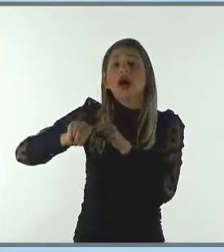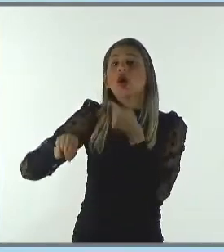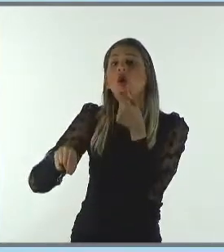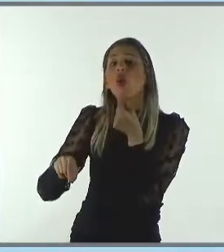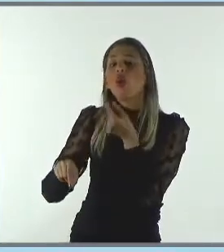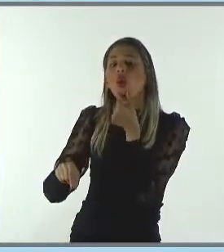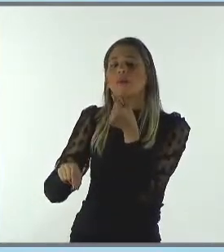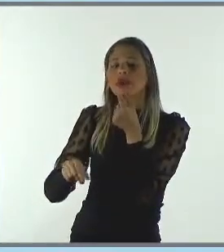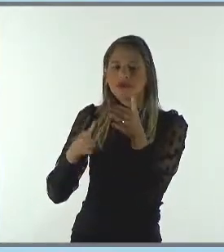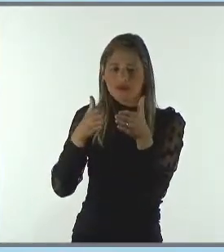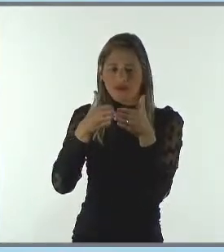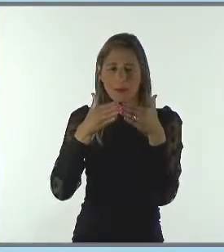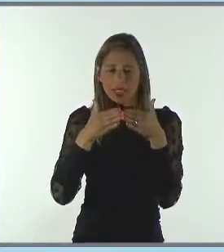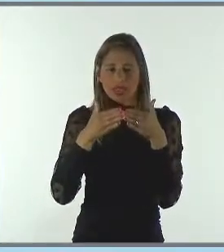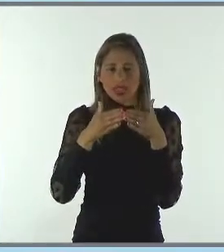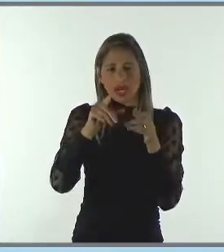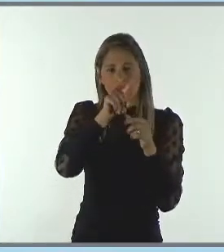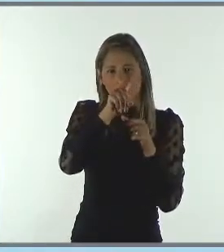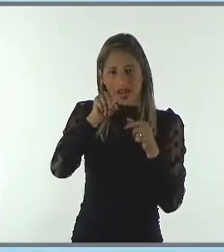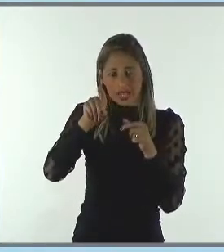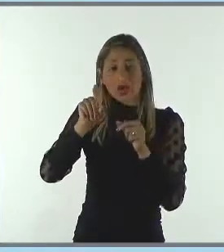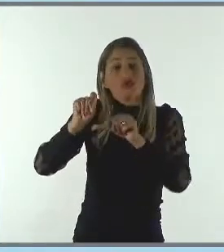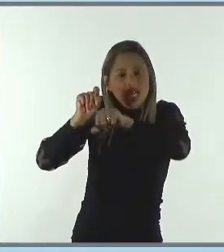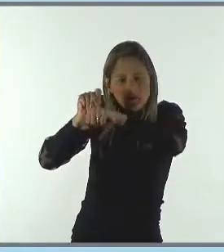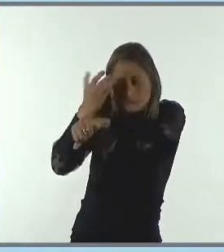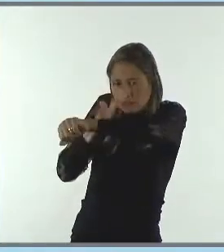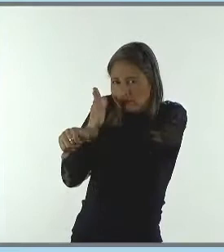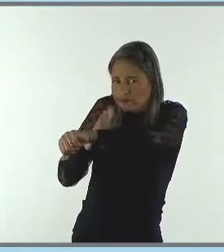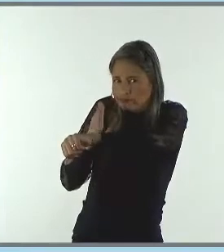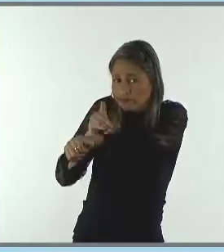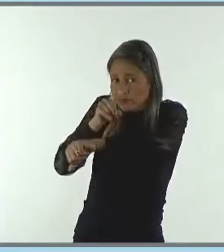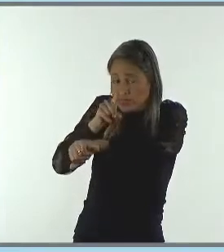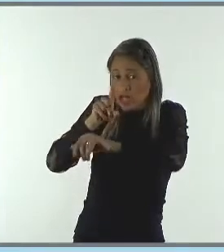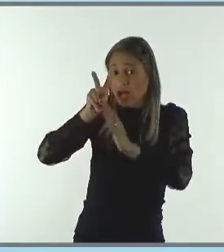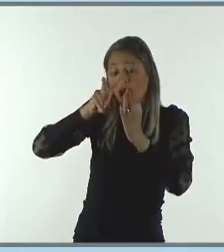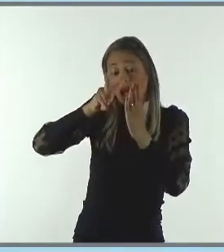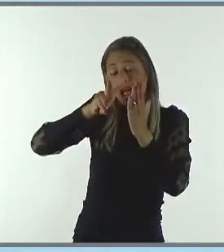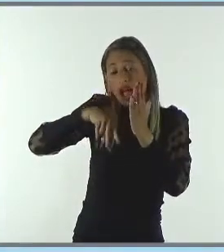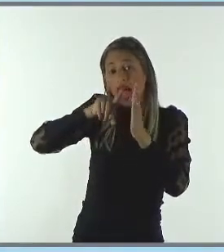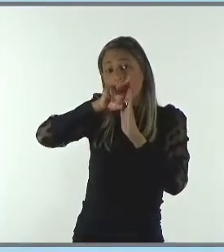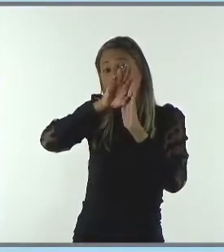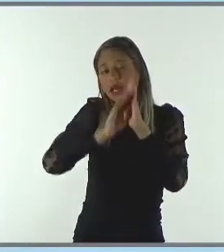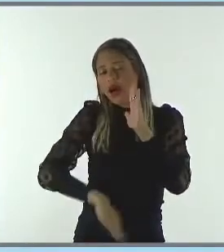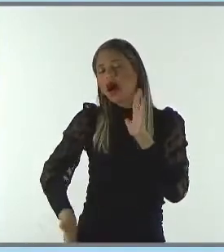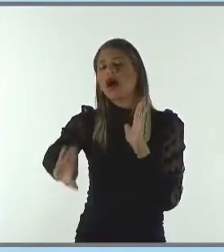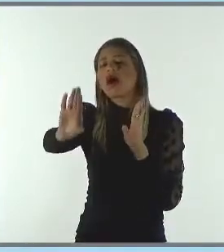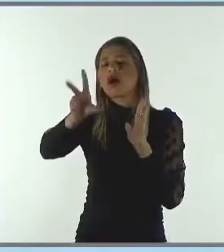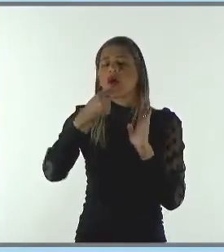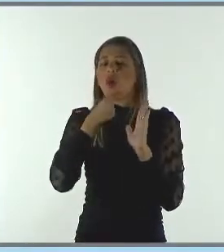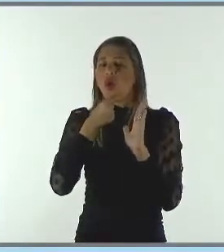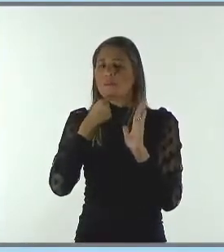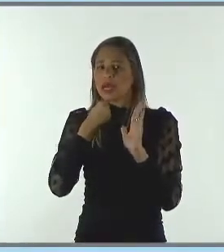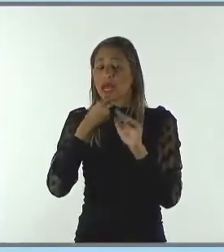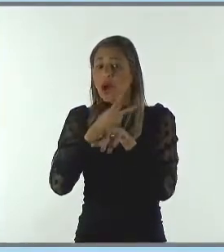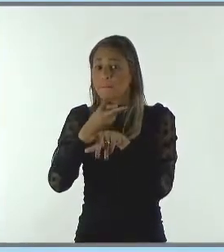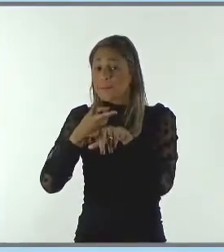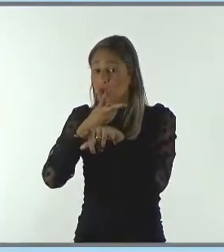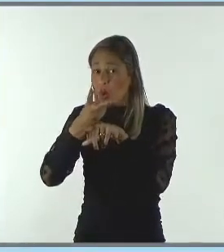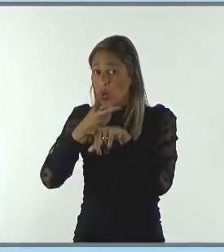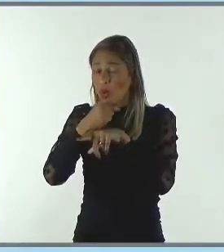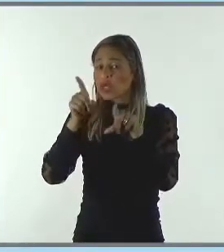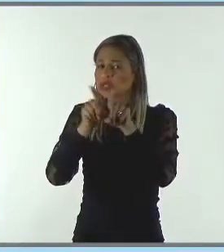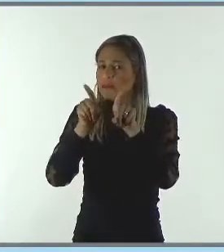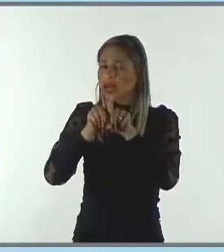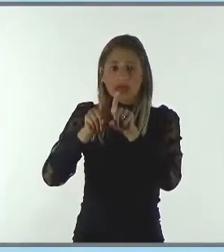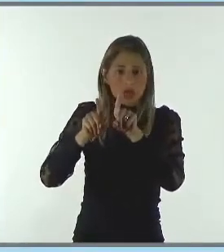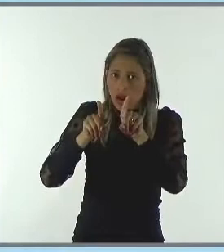né? Eu vou pedir, inclusive, depois que cada um faça um exercício. A lista de editores homens é grande. Eu deixo para que vocês procurem depois e não vai ser